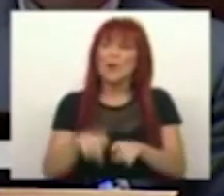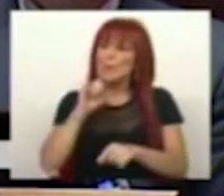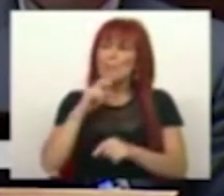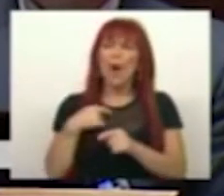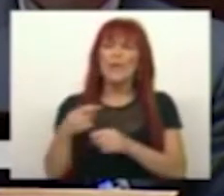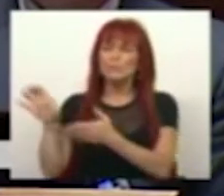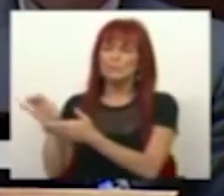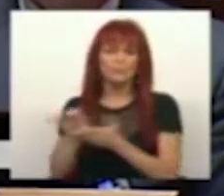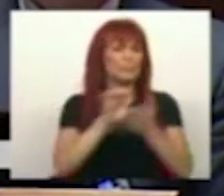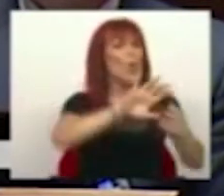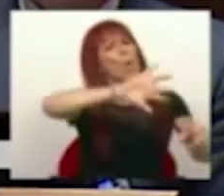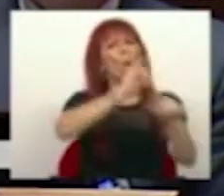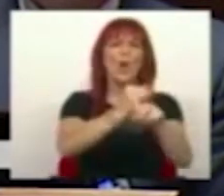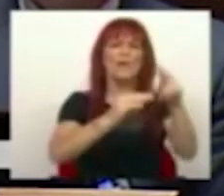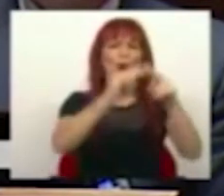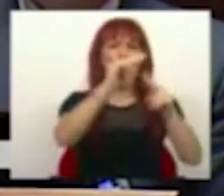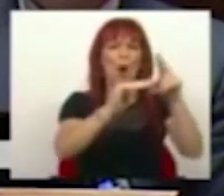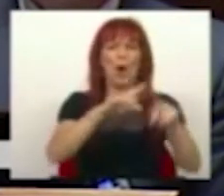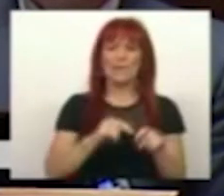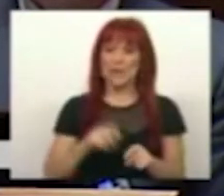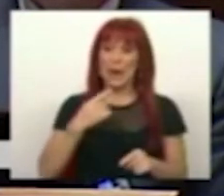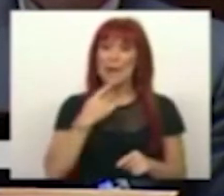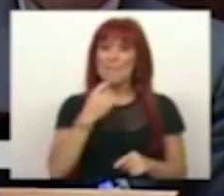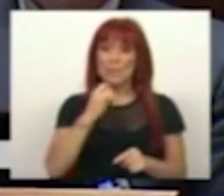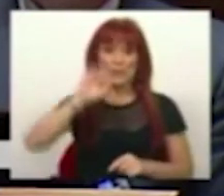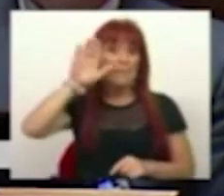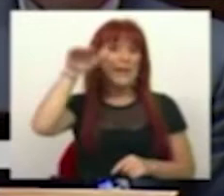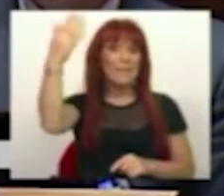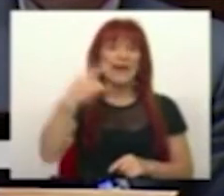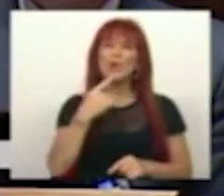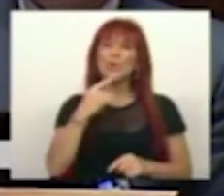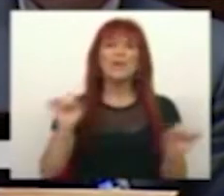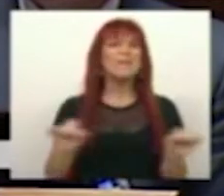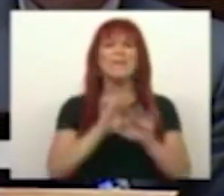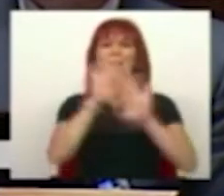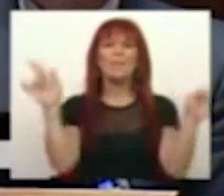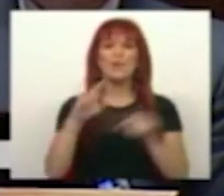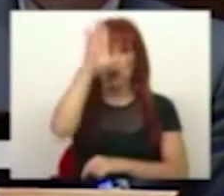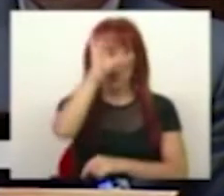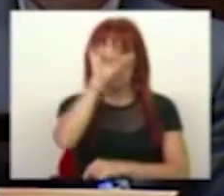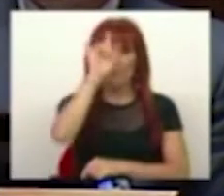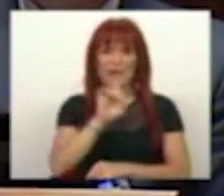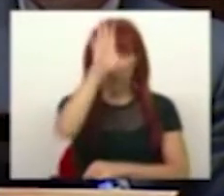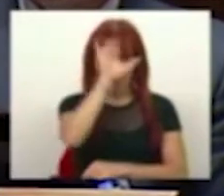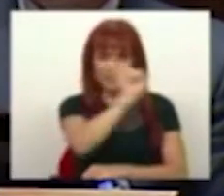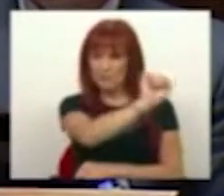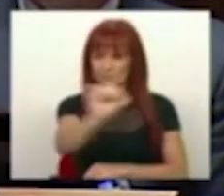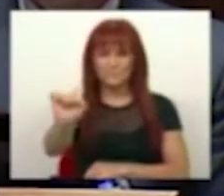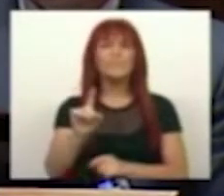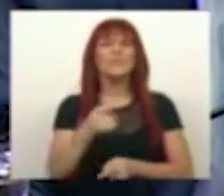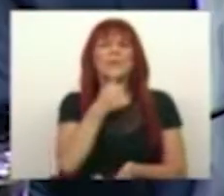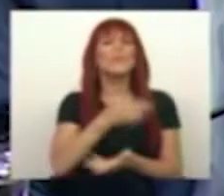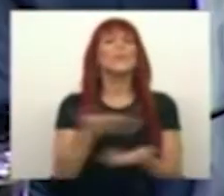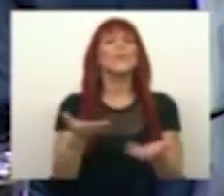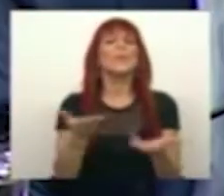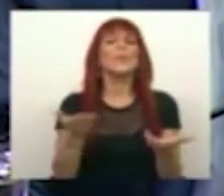ser alocados a outra obra. E, portanto, a primeira pergunta que eu lhe faço, muito claramente, ao Primeiro-Ministro do Governo, em que é que